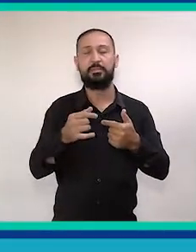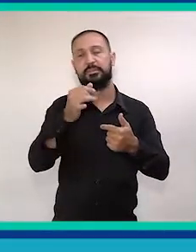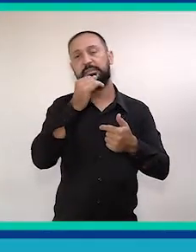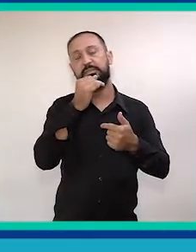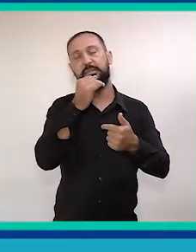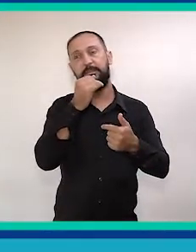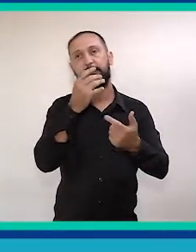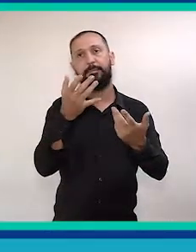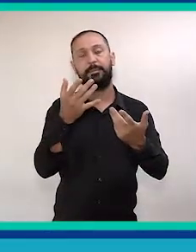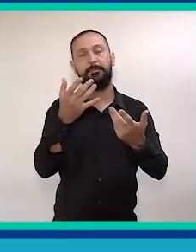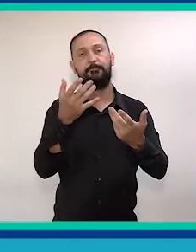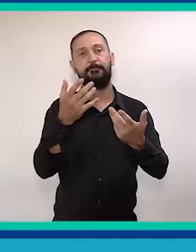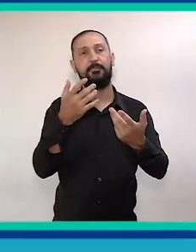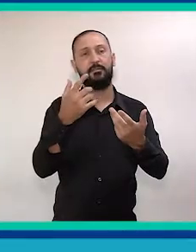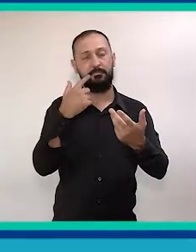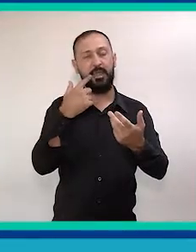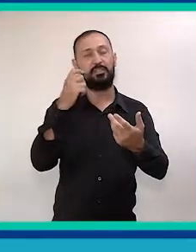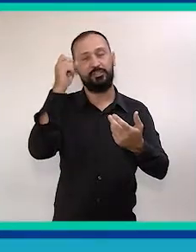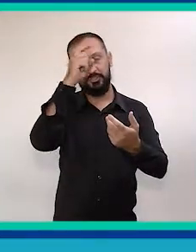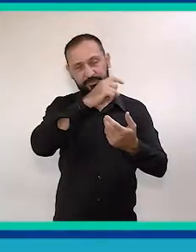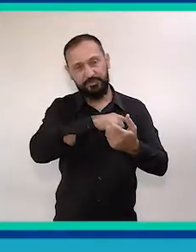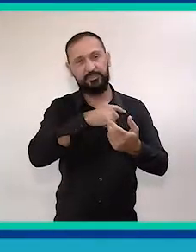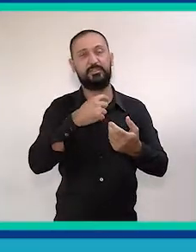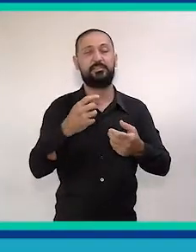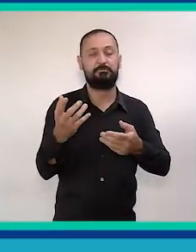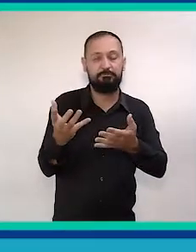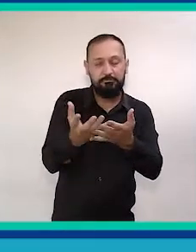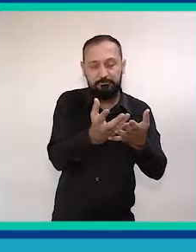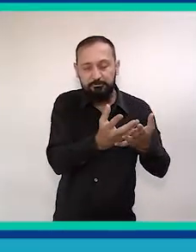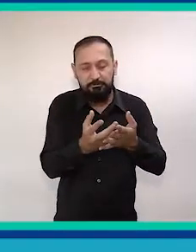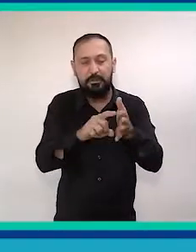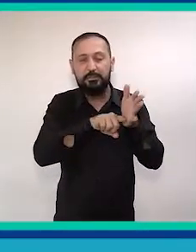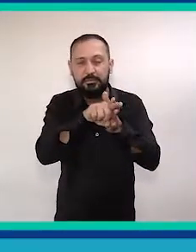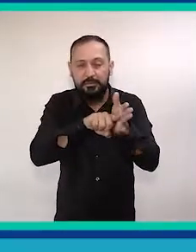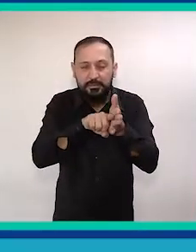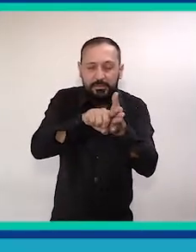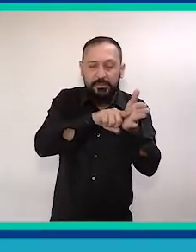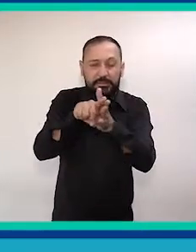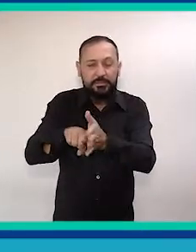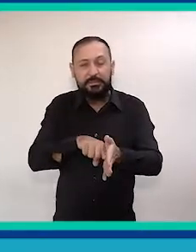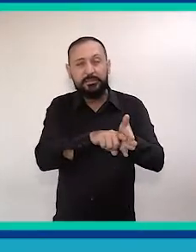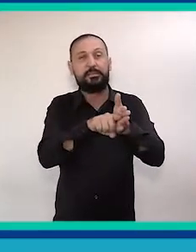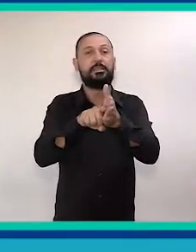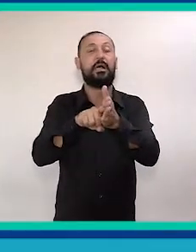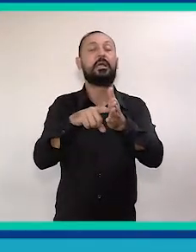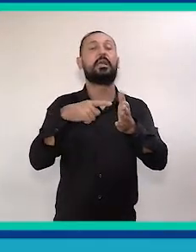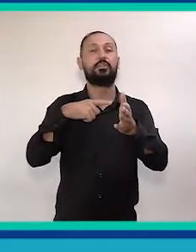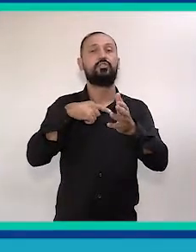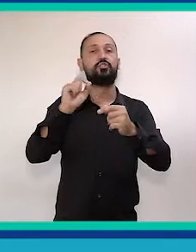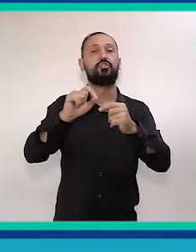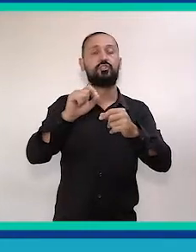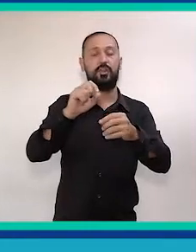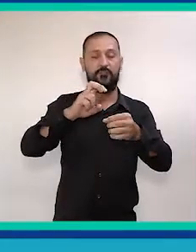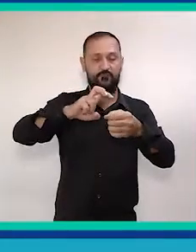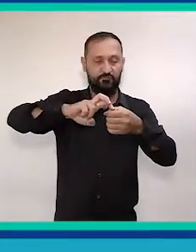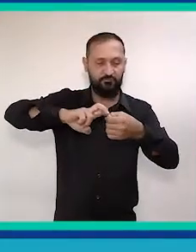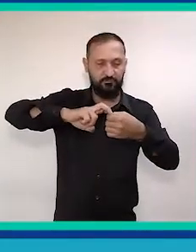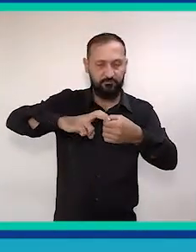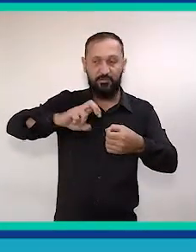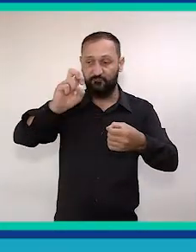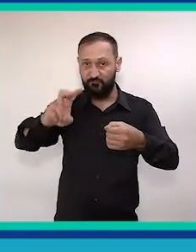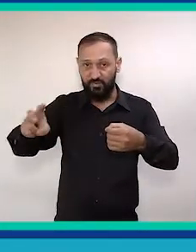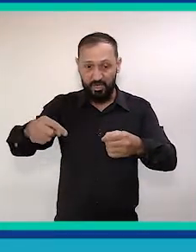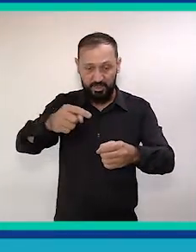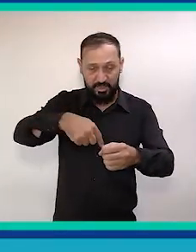trabalho, digamos que mais braçal, mais de mineração, de procurar. Então, a gente tinha o